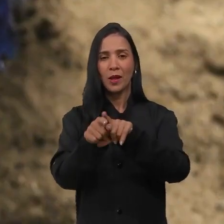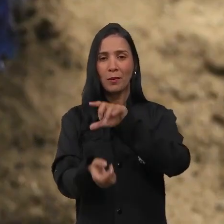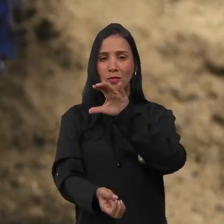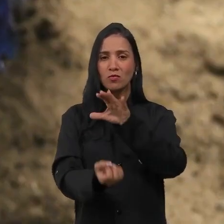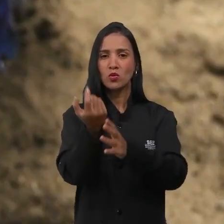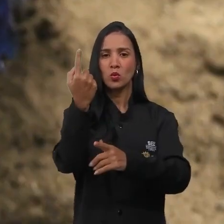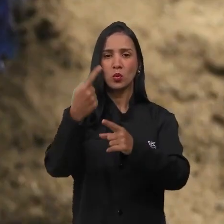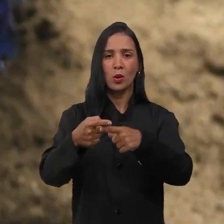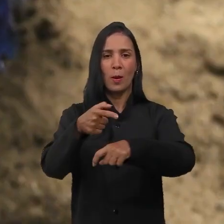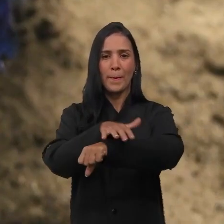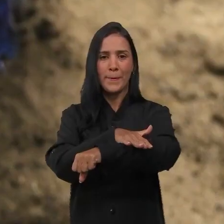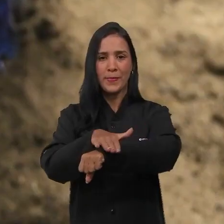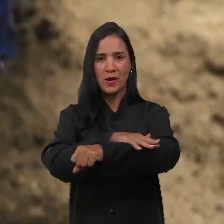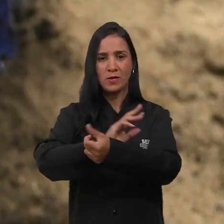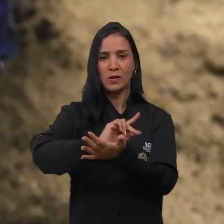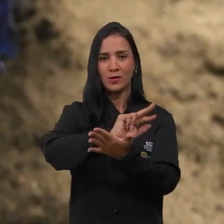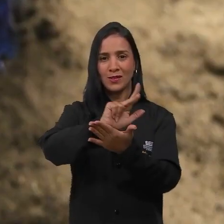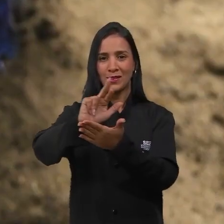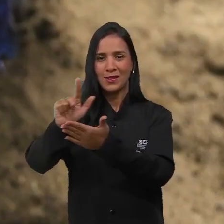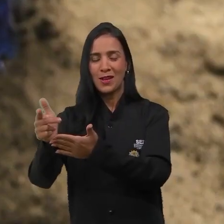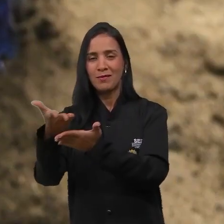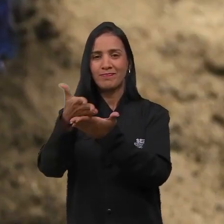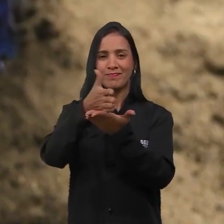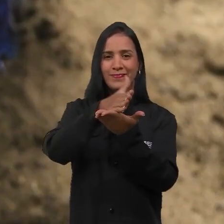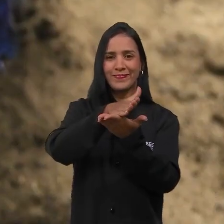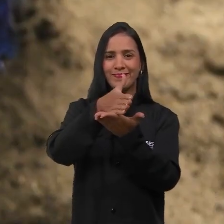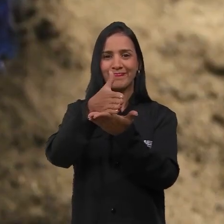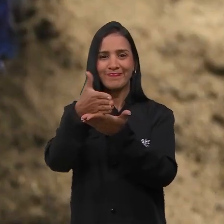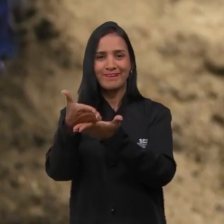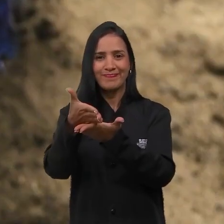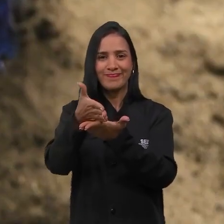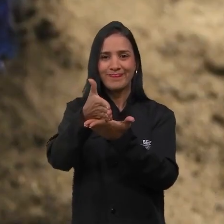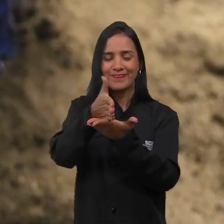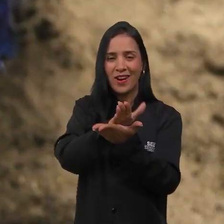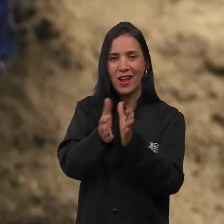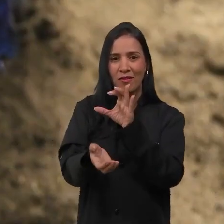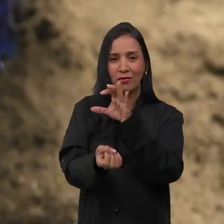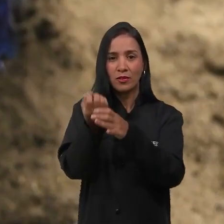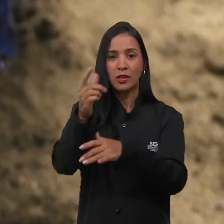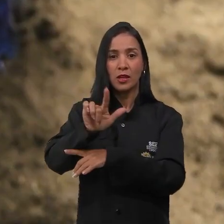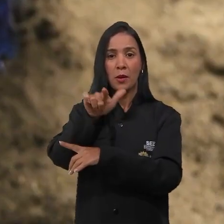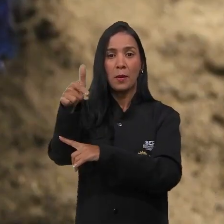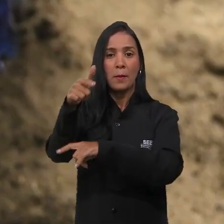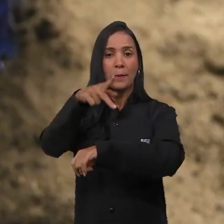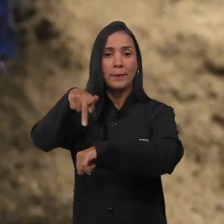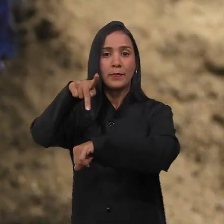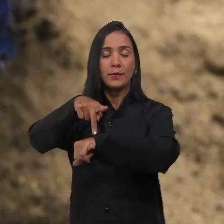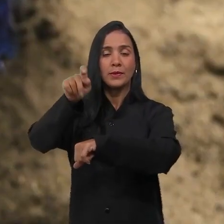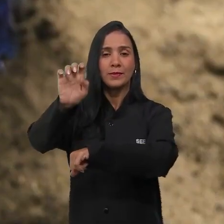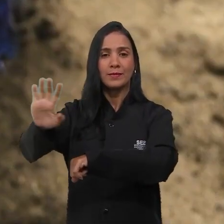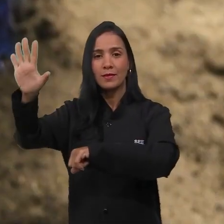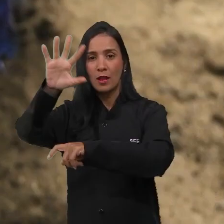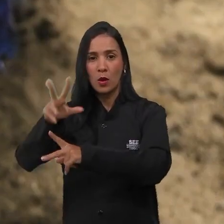de países cujas fronteiras foram criadas artificialmente por essas nações que exploraram aí o continente